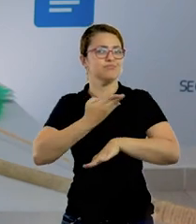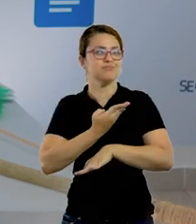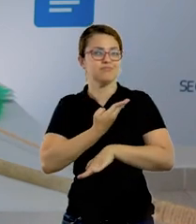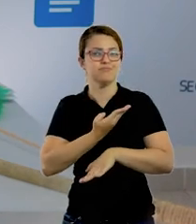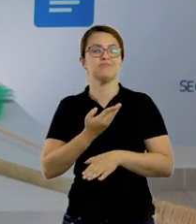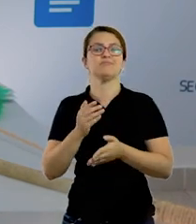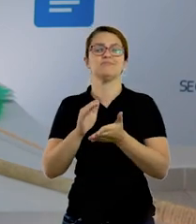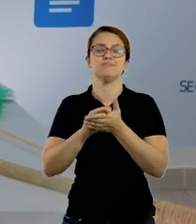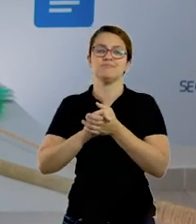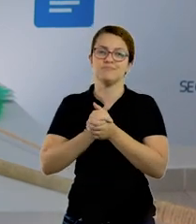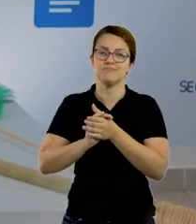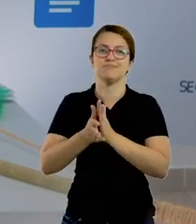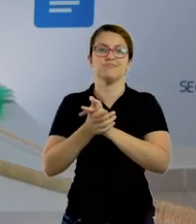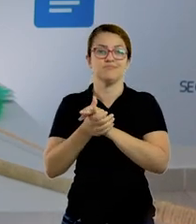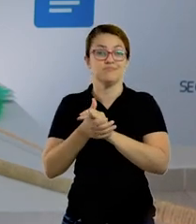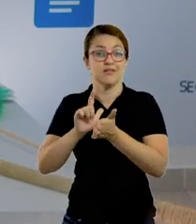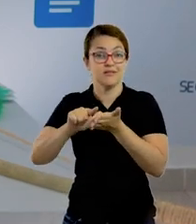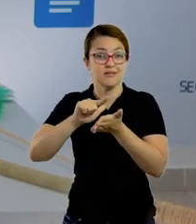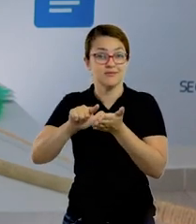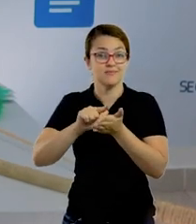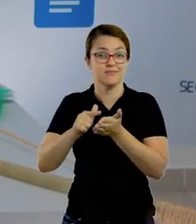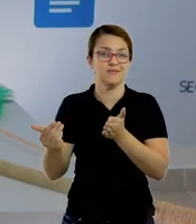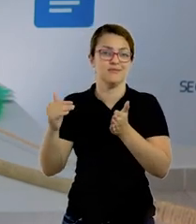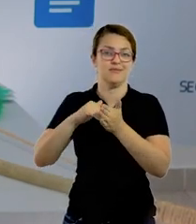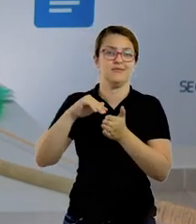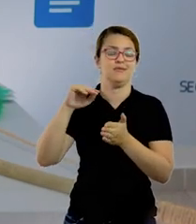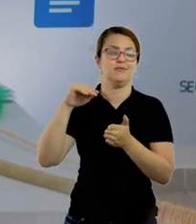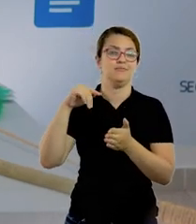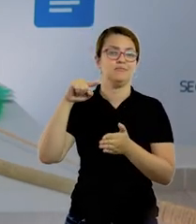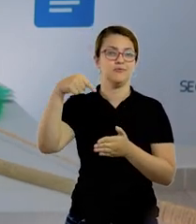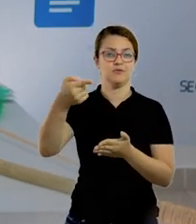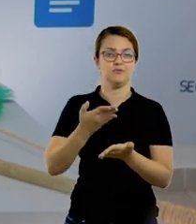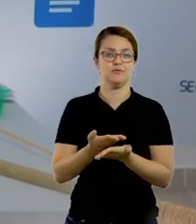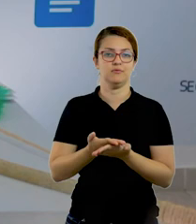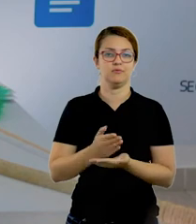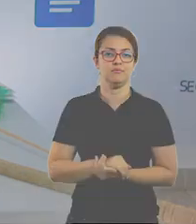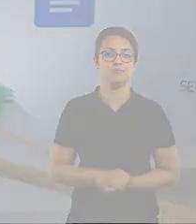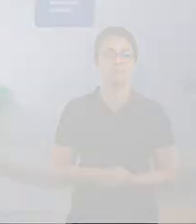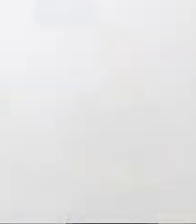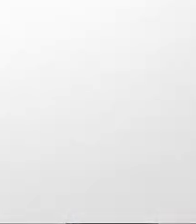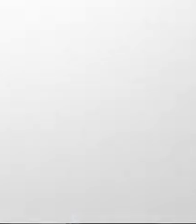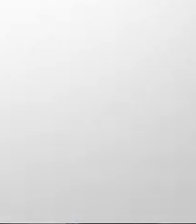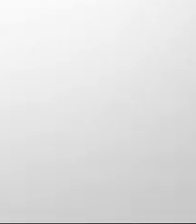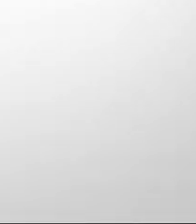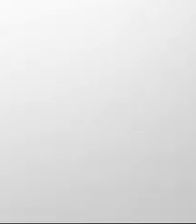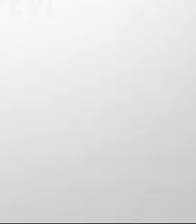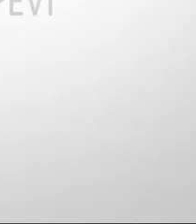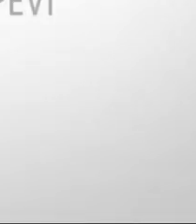com os colegas, lavar bem as mãos e mantê-las higienizadas. E até a próxima!